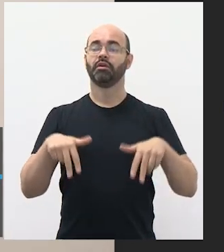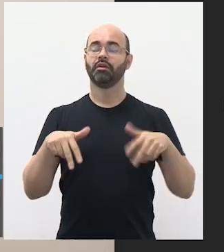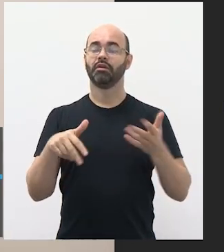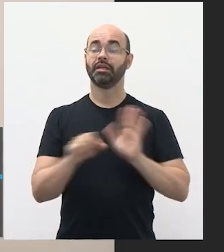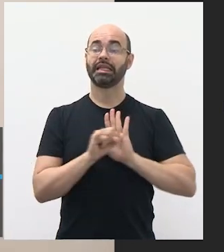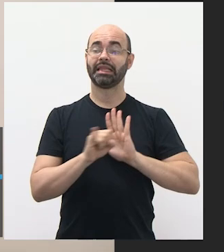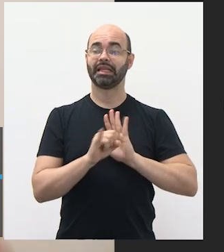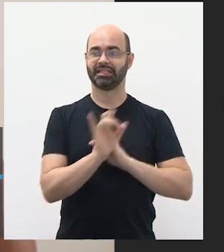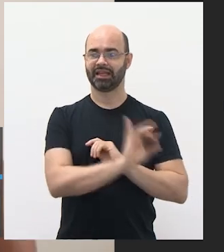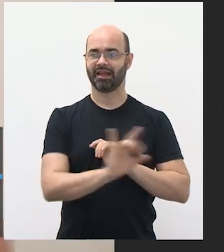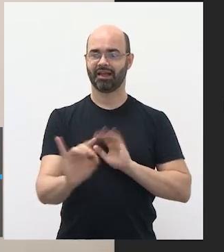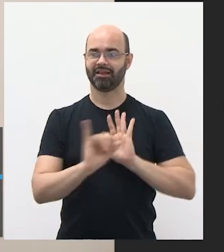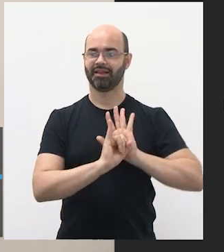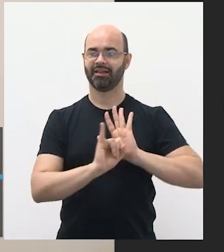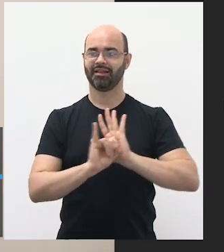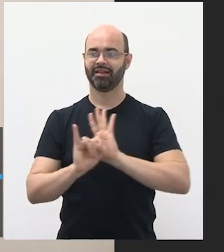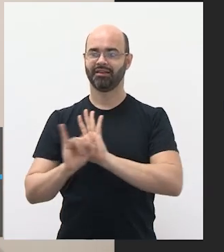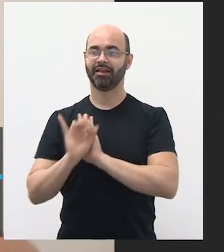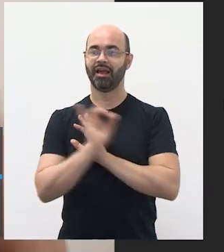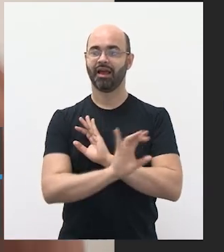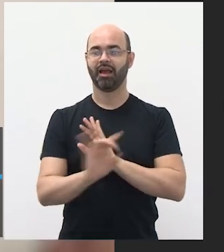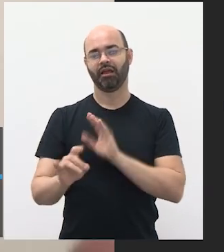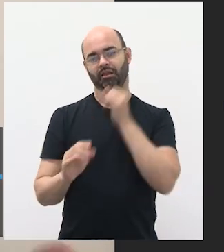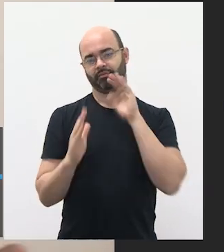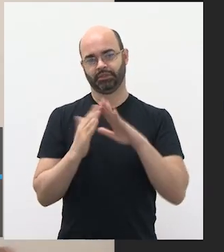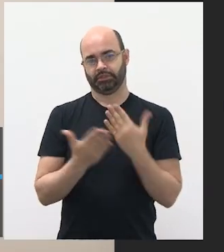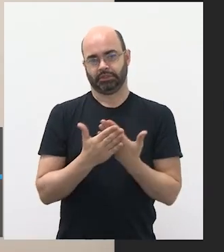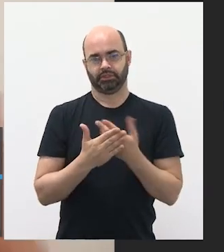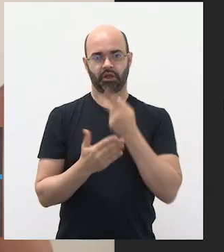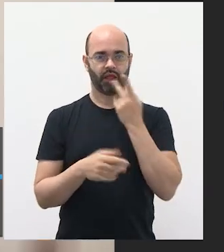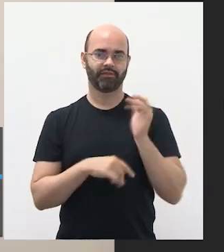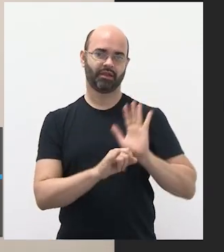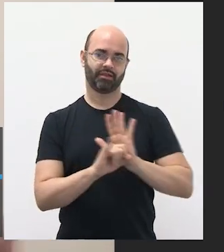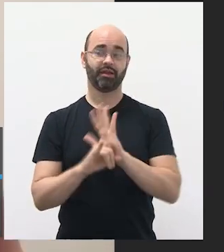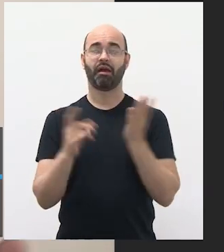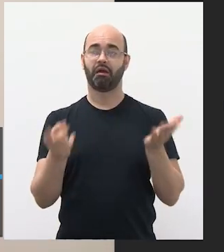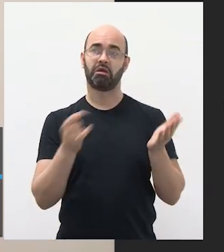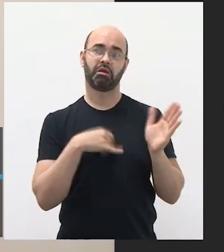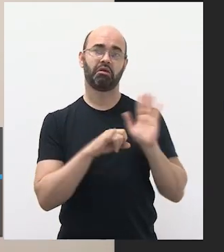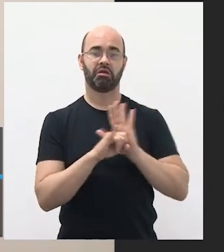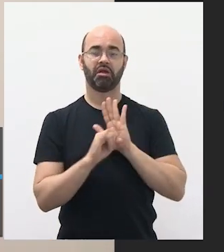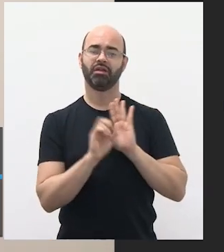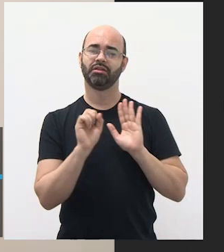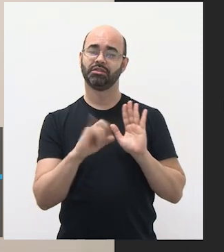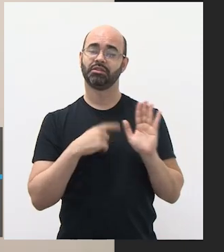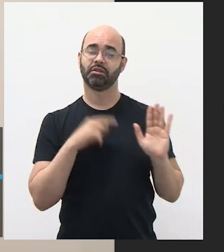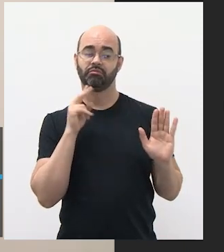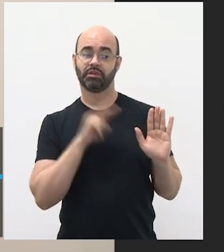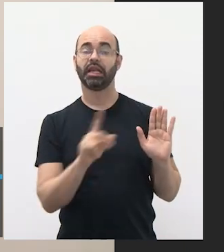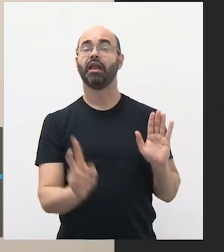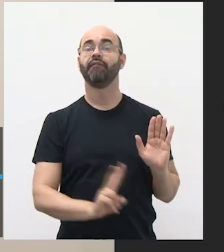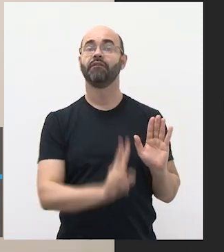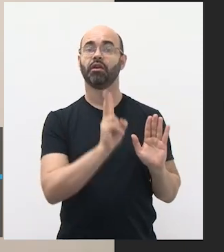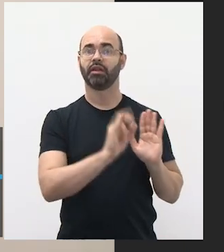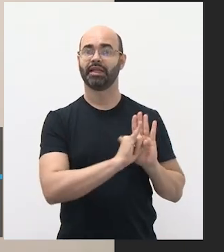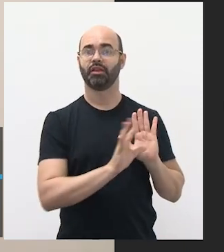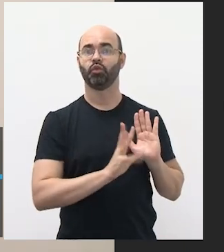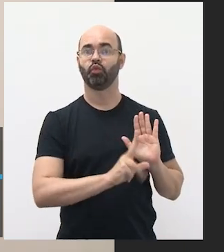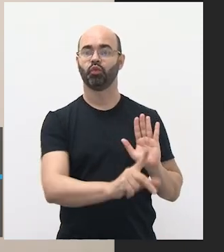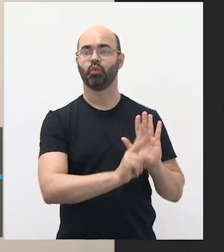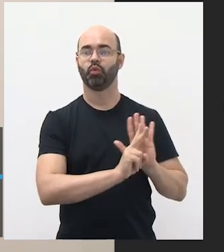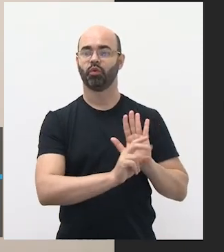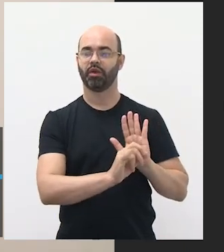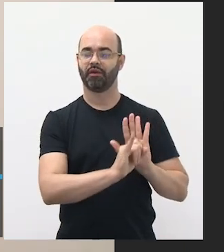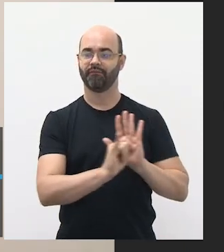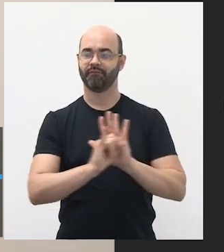para eu falar que minha escola reconhece os projetos de vida dos alunos se eu não valorizo e respeito todas as